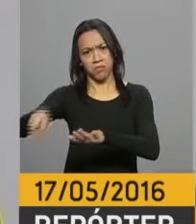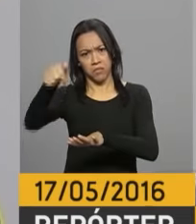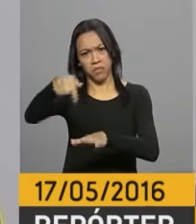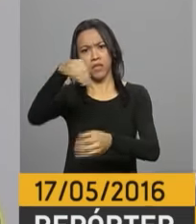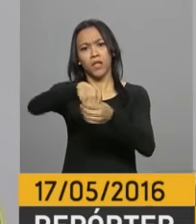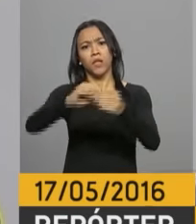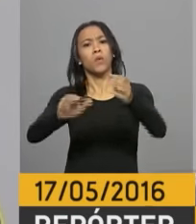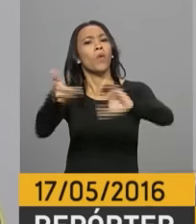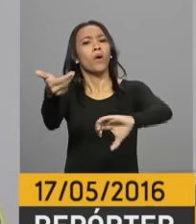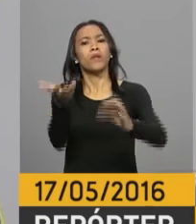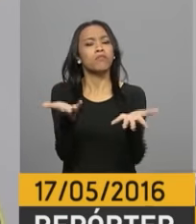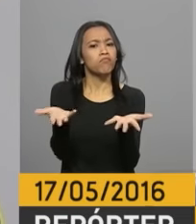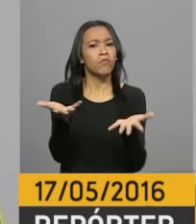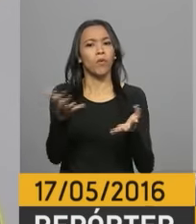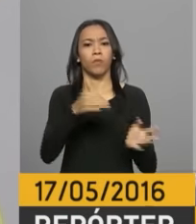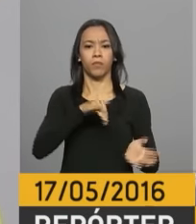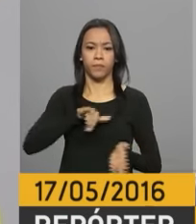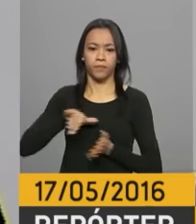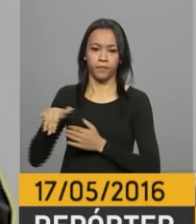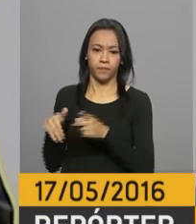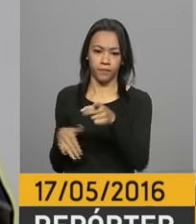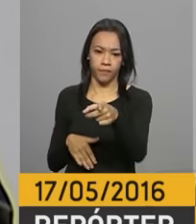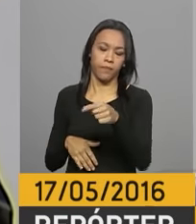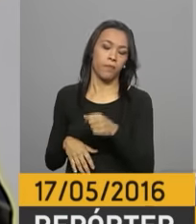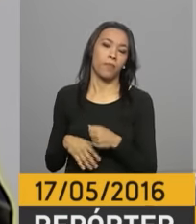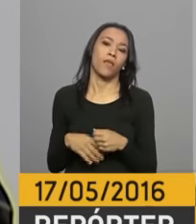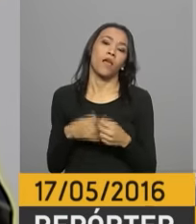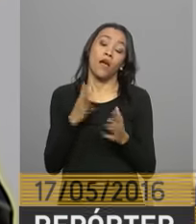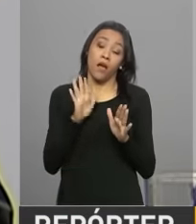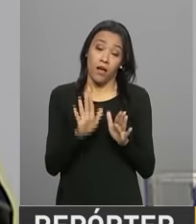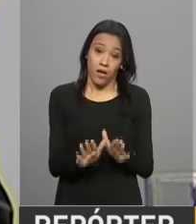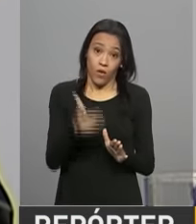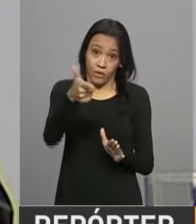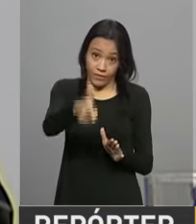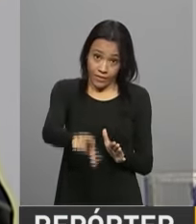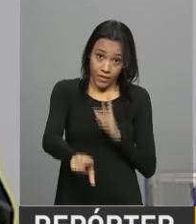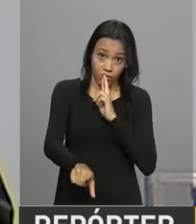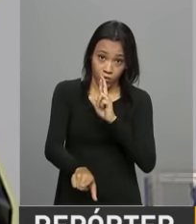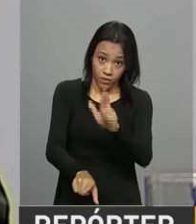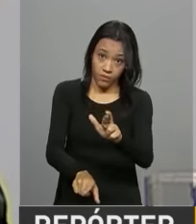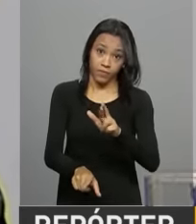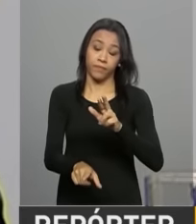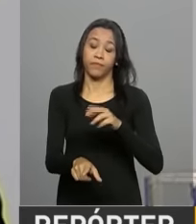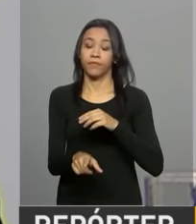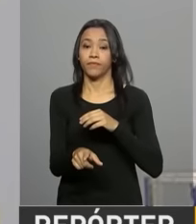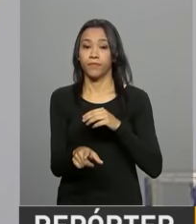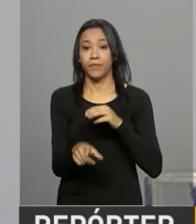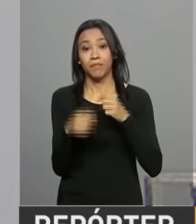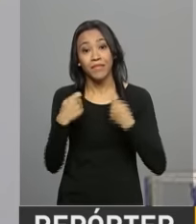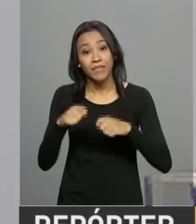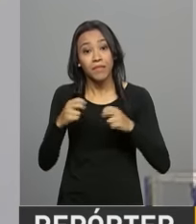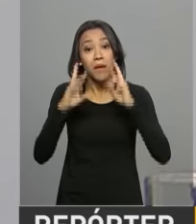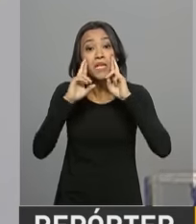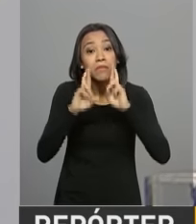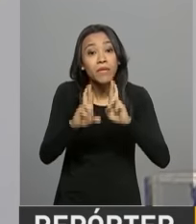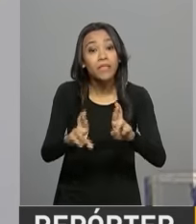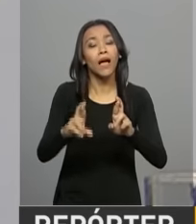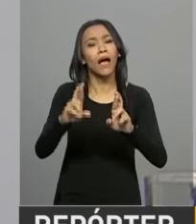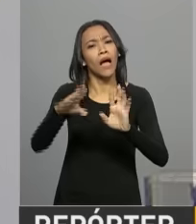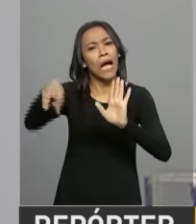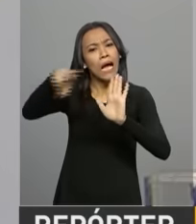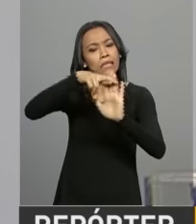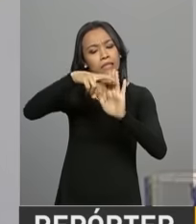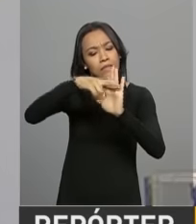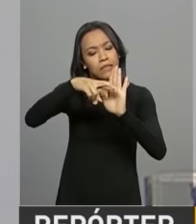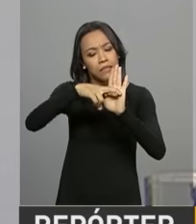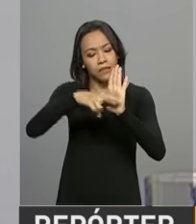De novo seguir e respeitar todo o rito constitucional,